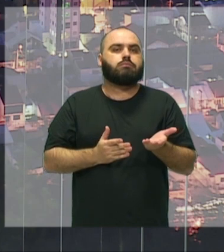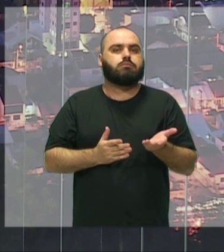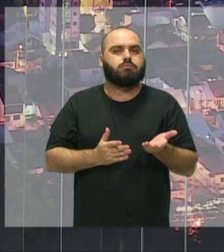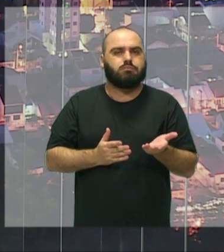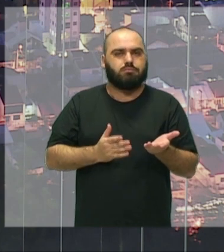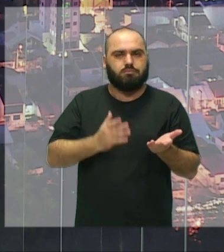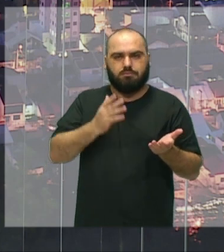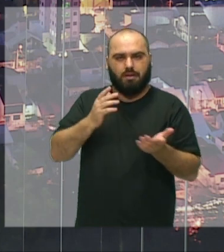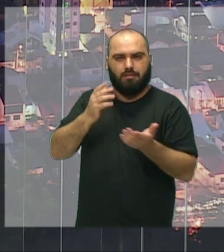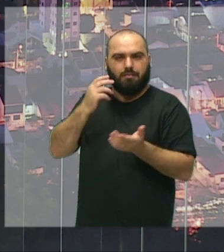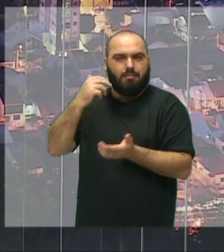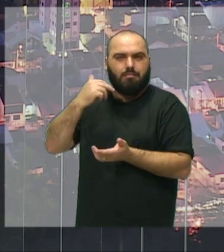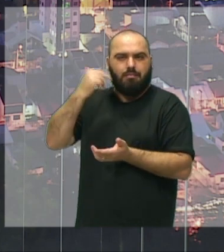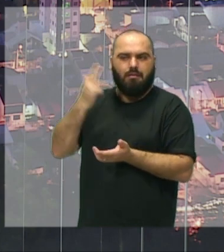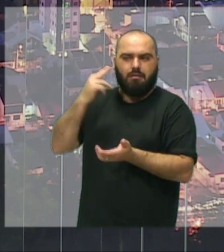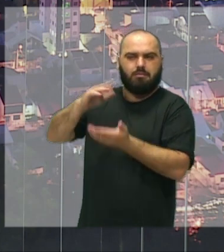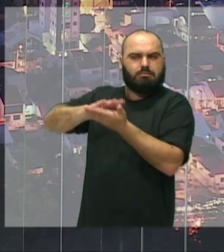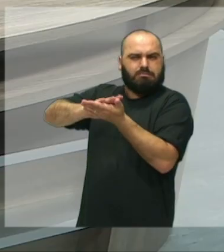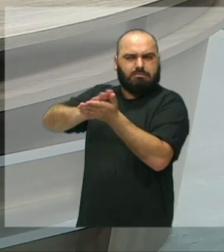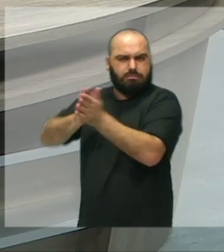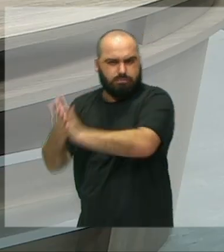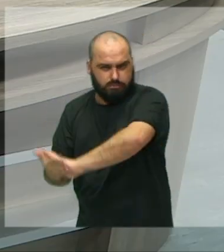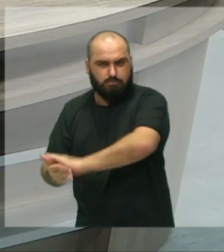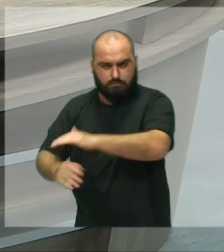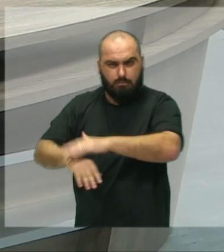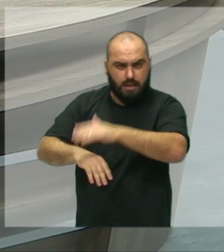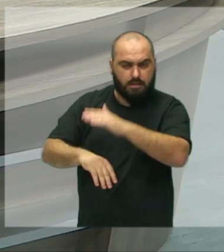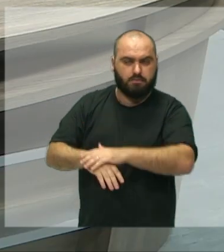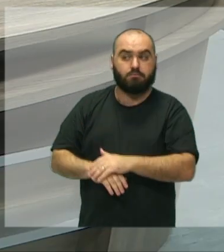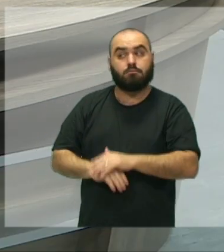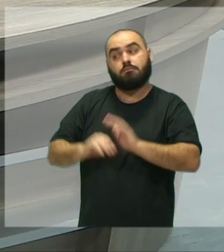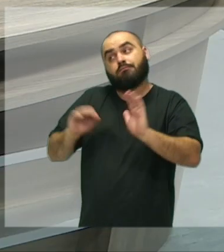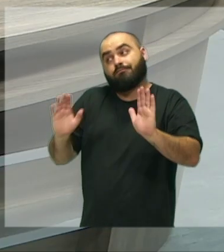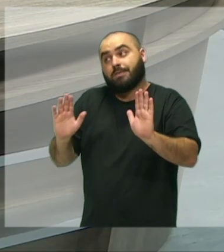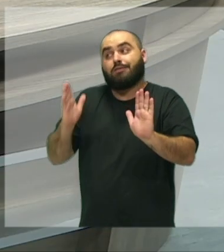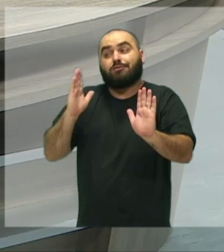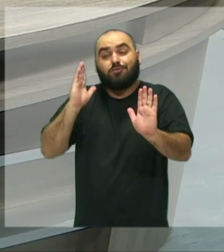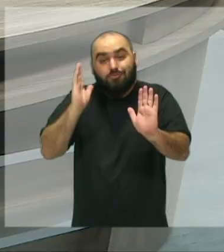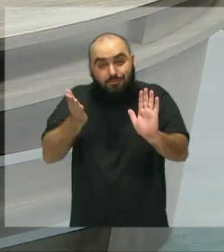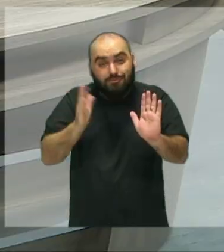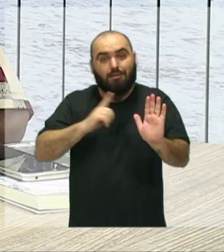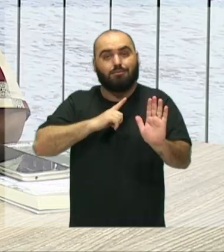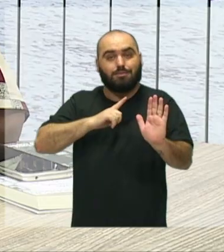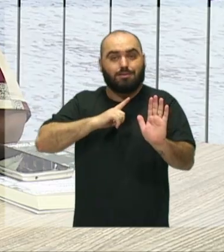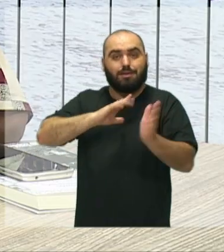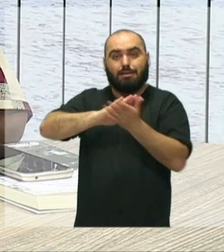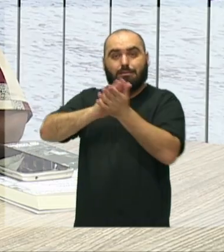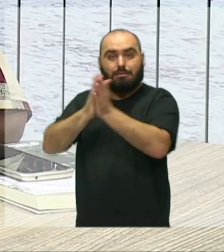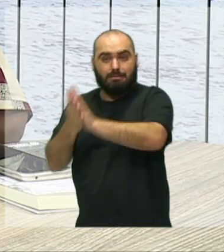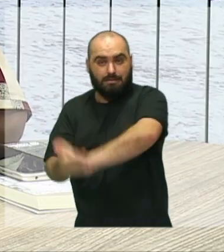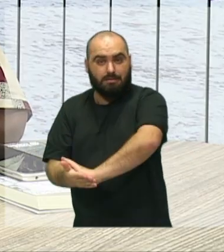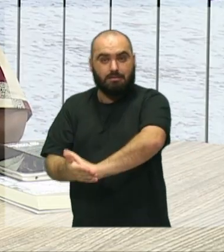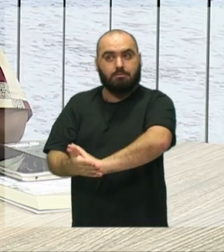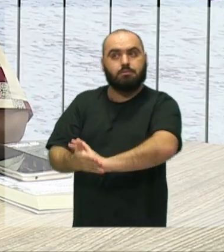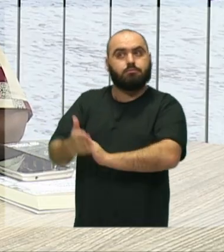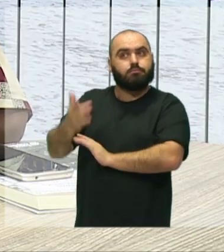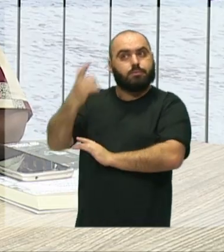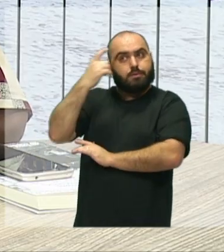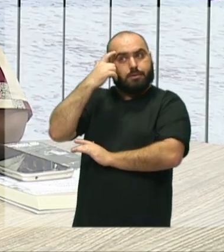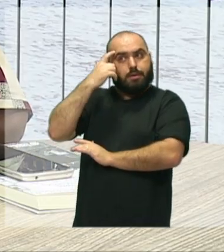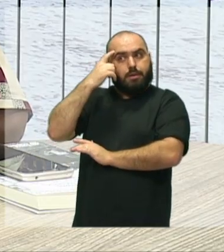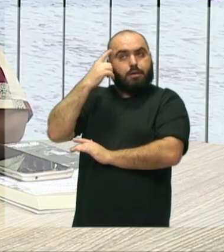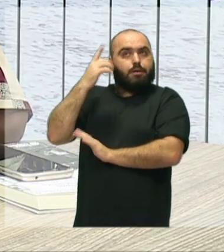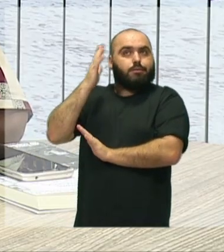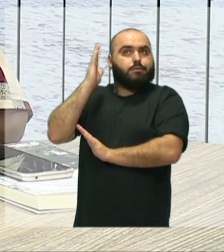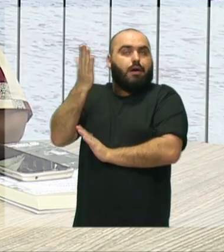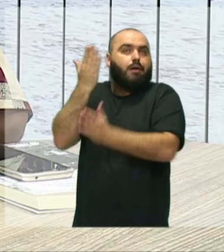discriminar mais a população negra. É porque, de uma forma ou de outra, já havia essa discriminação, só na intenção, né? Uma vez que parte